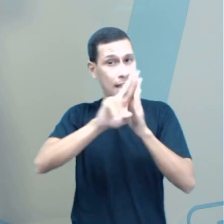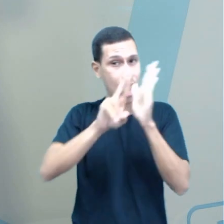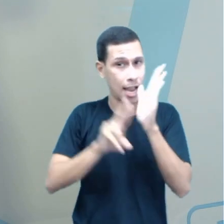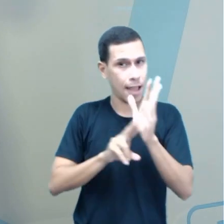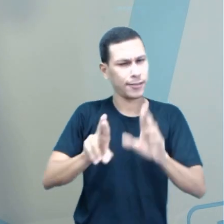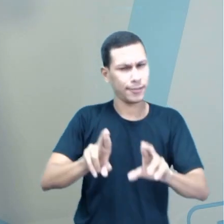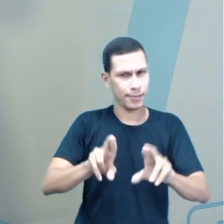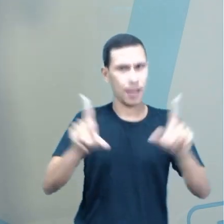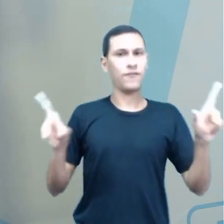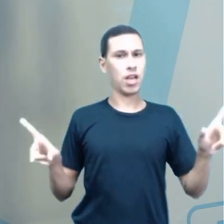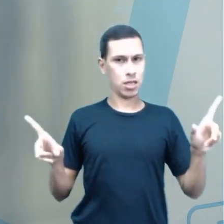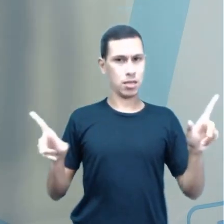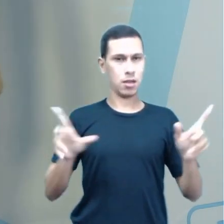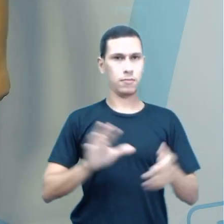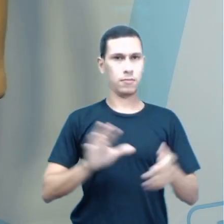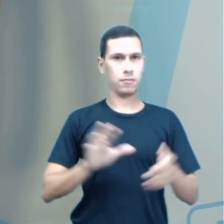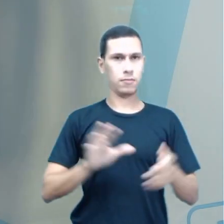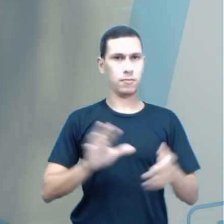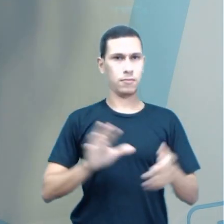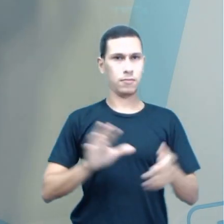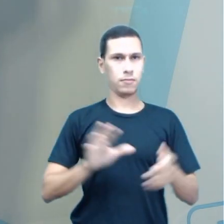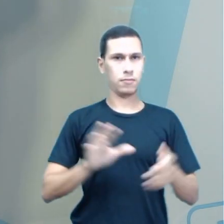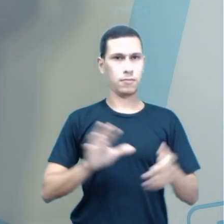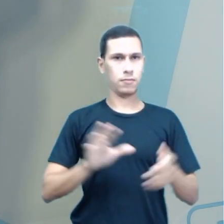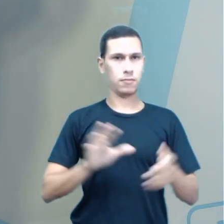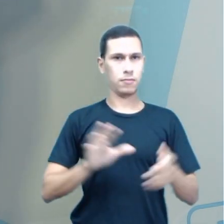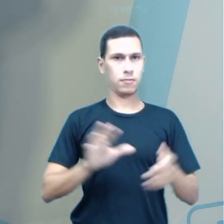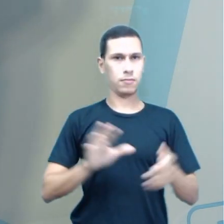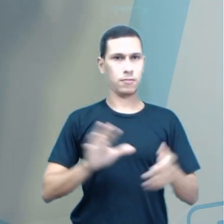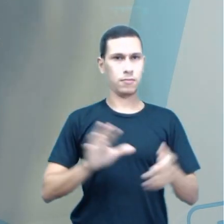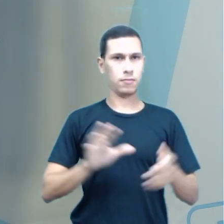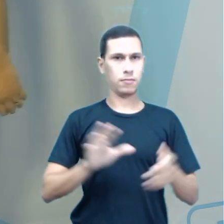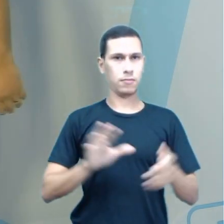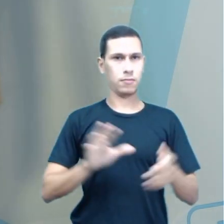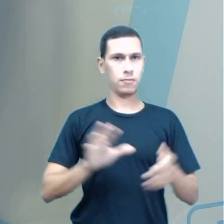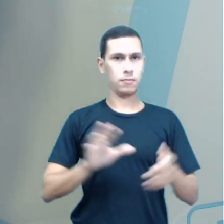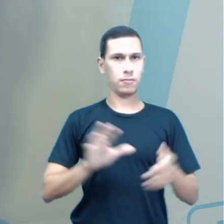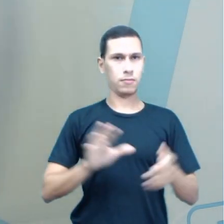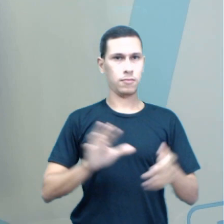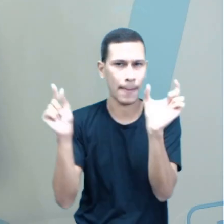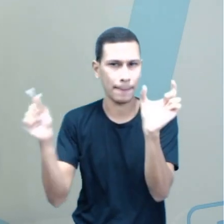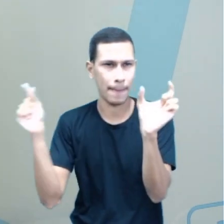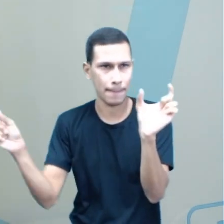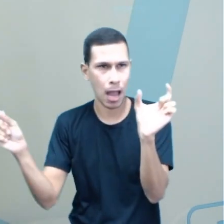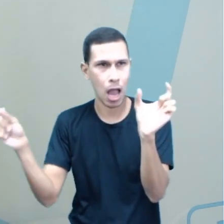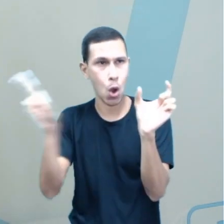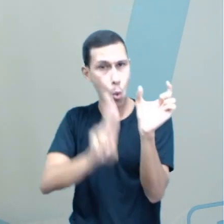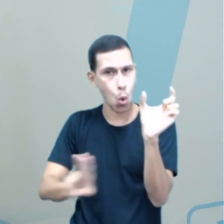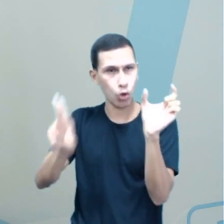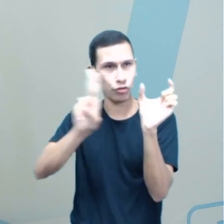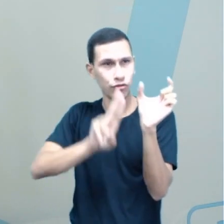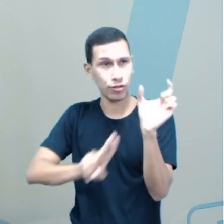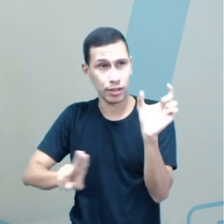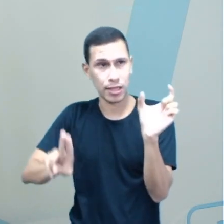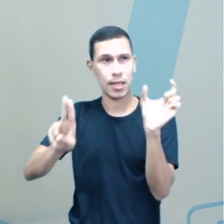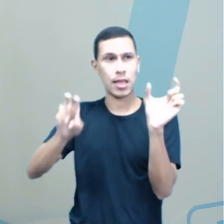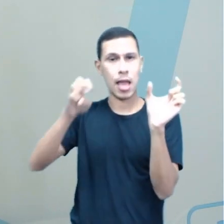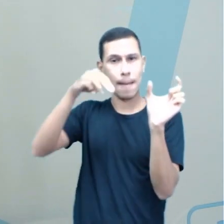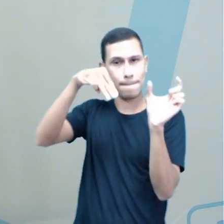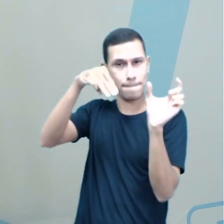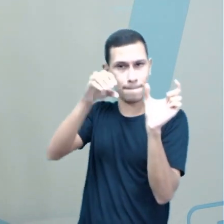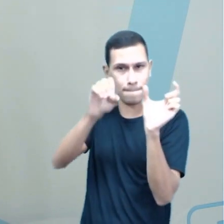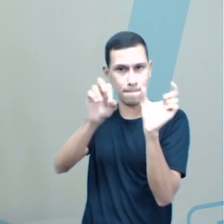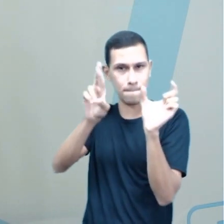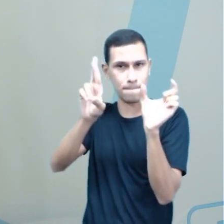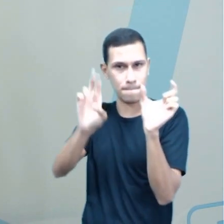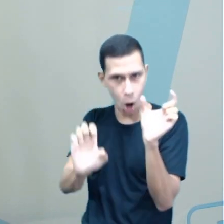sílaba. Então, voltando, quando o adjetivo for longo, tiver mais de uma sílaba, a gente vai colocar more antes e